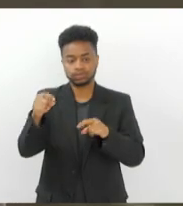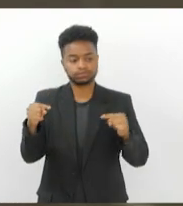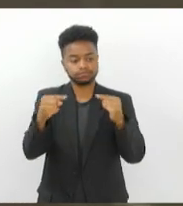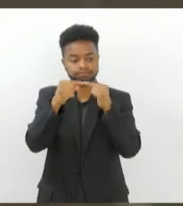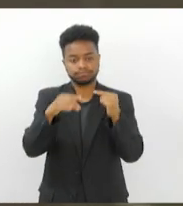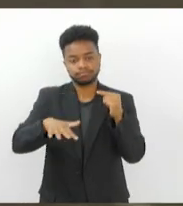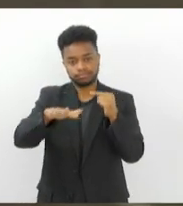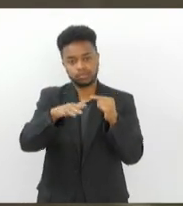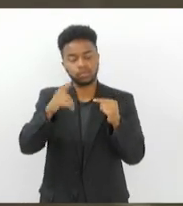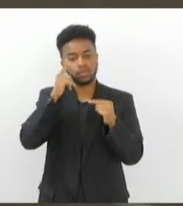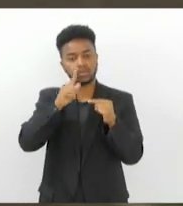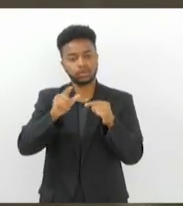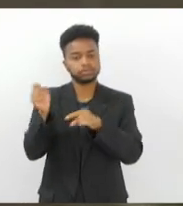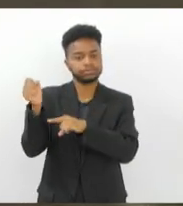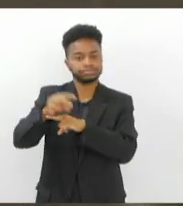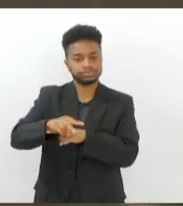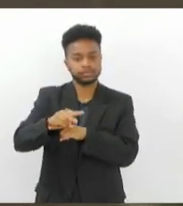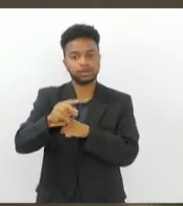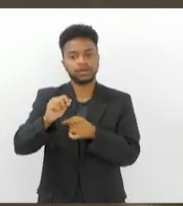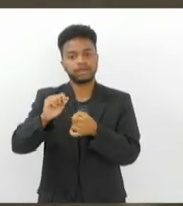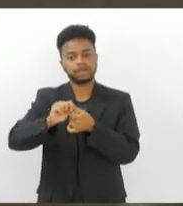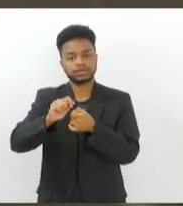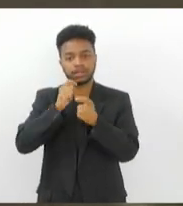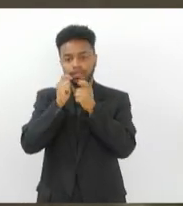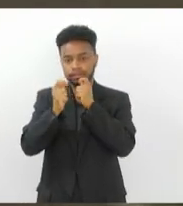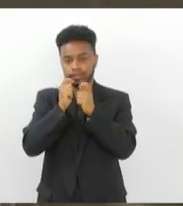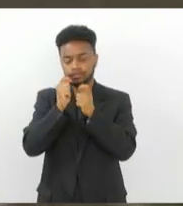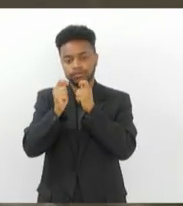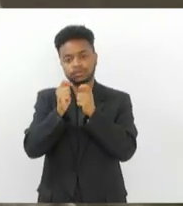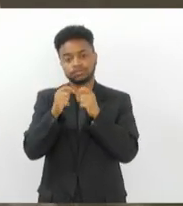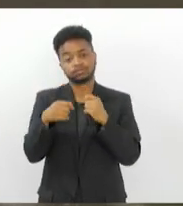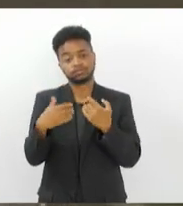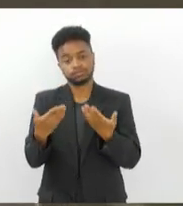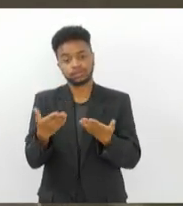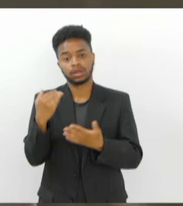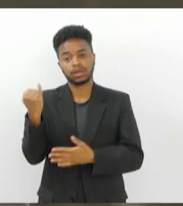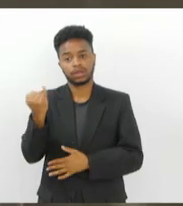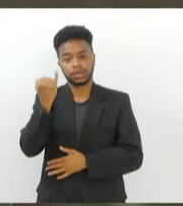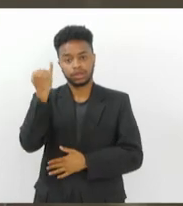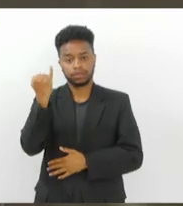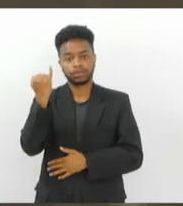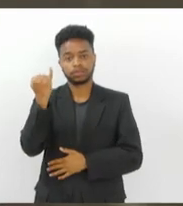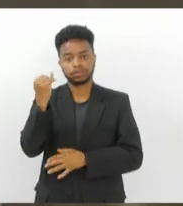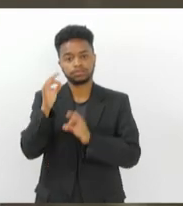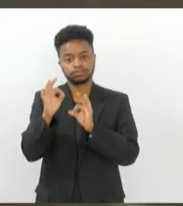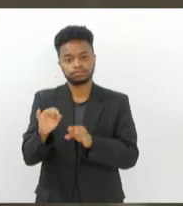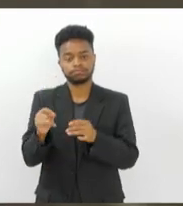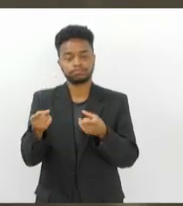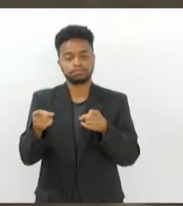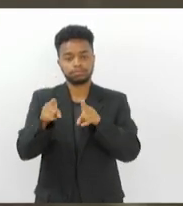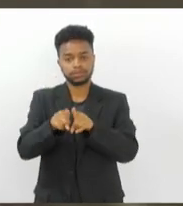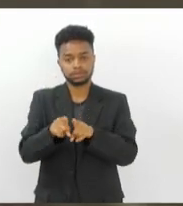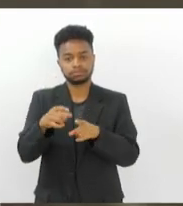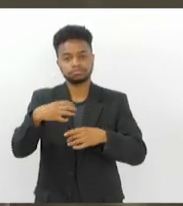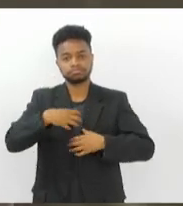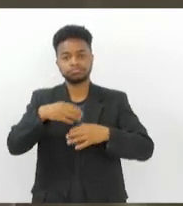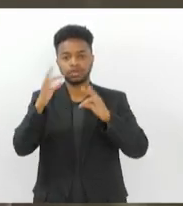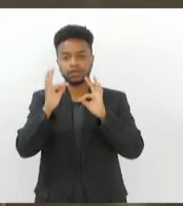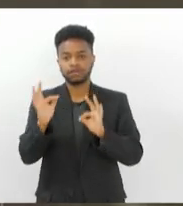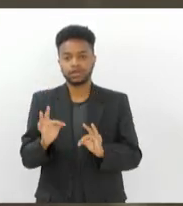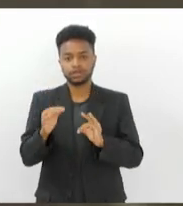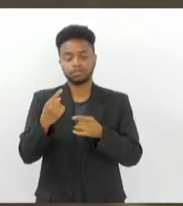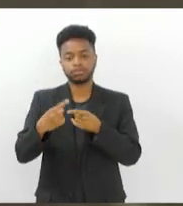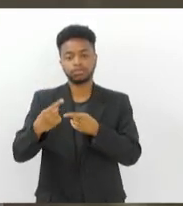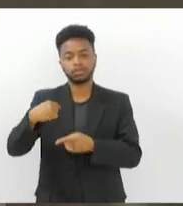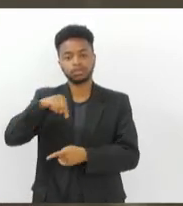possa lá fazer uma fazer lá um um uma entrevista então é muito importante essa essa parceria aí eu tô tô feliz demais da gente